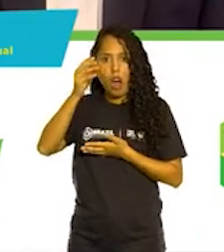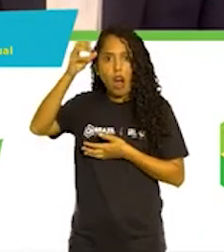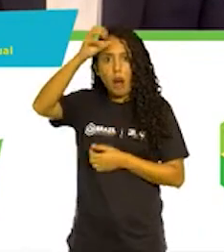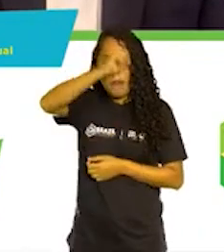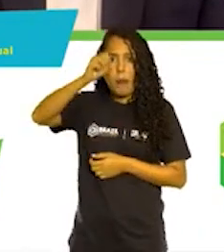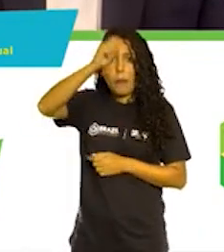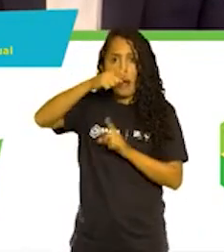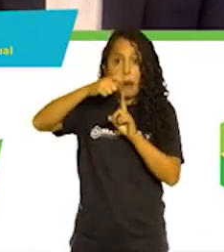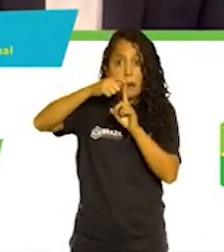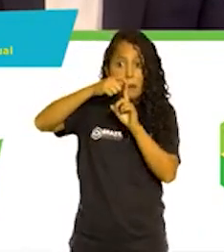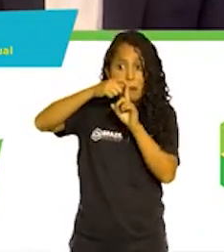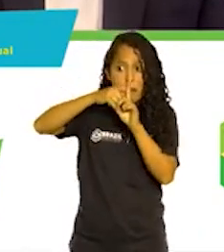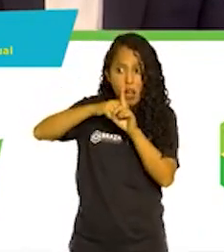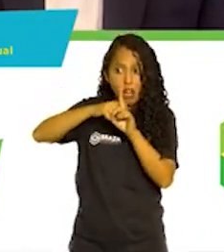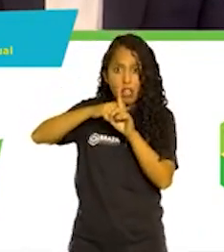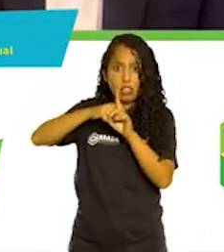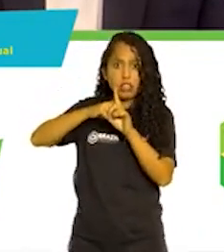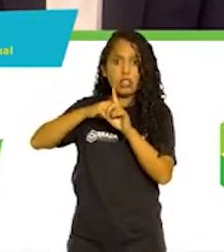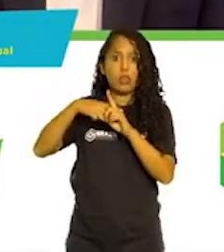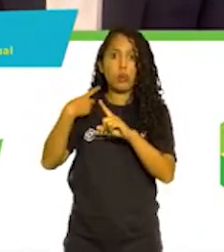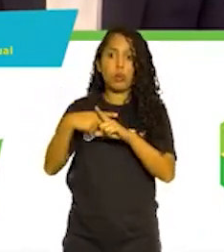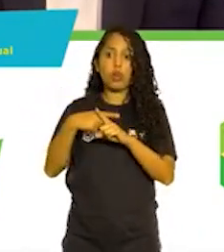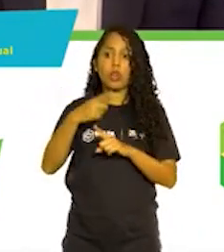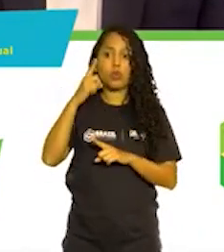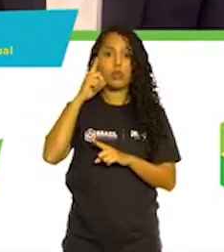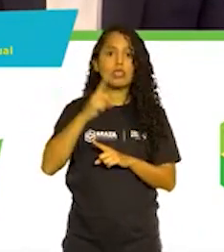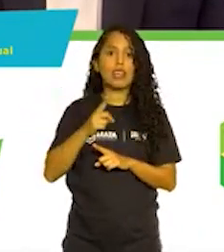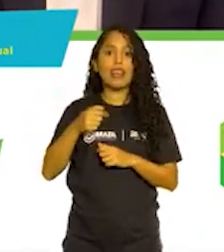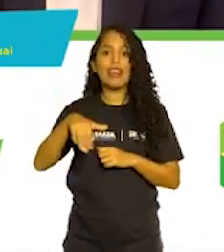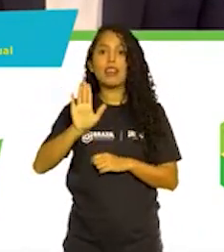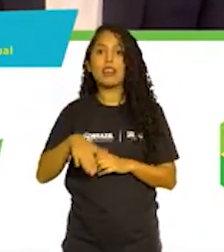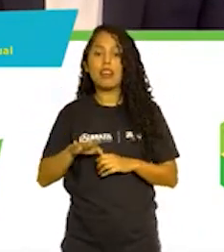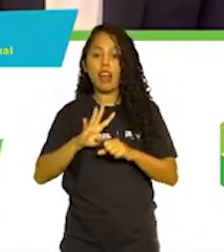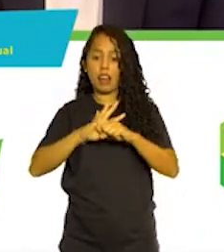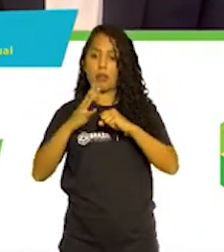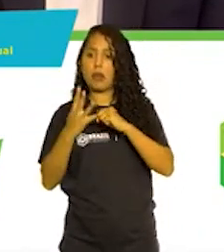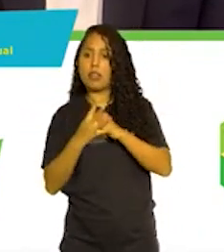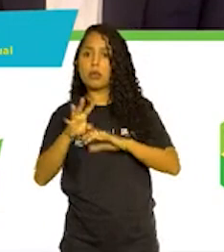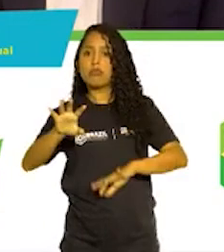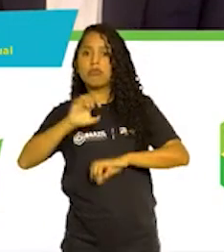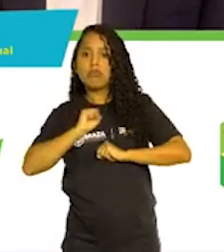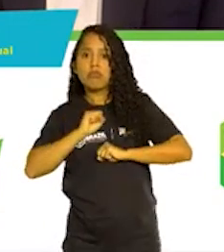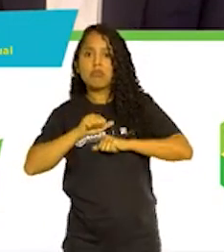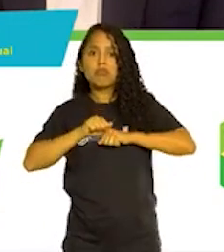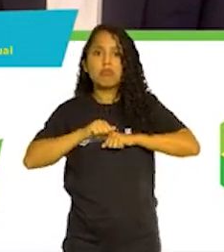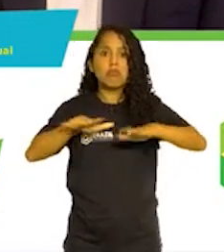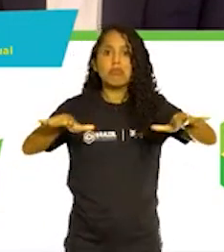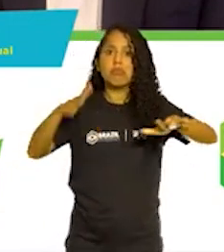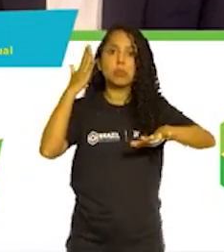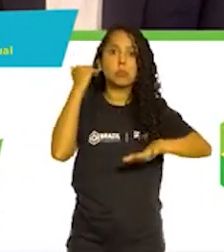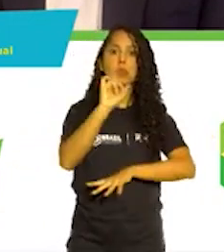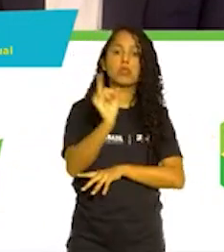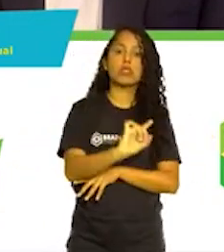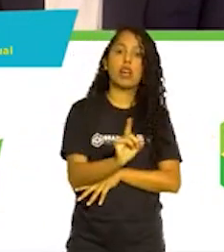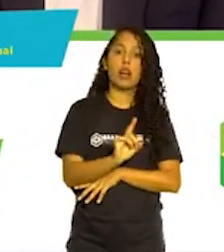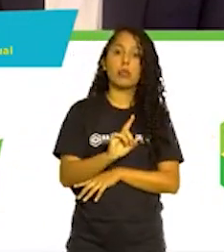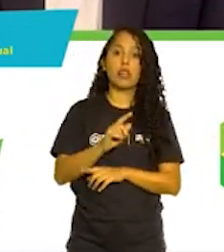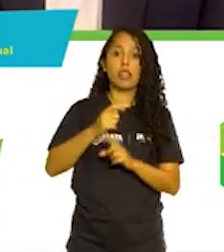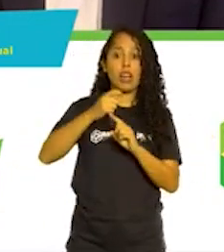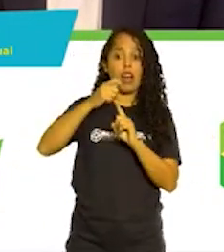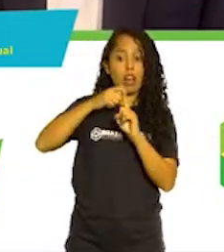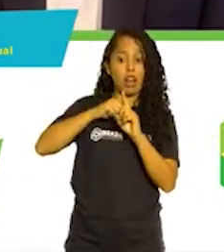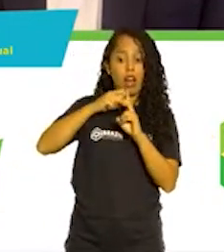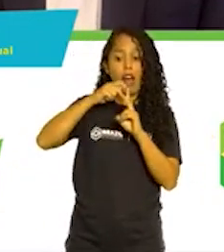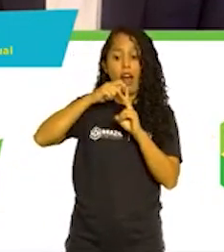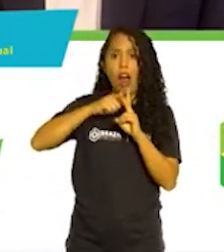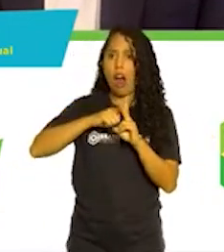mês, fazer o que eu fiz, porque eu não sabia quem ia ser contaminado, quem ia ser contagiado e etc. Mas, no segundo mês, eu já começo a